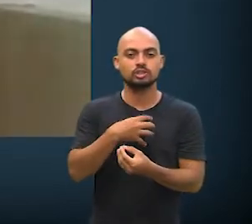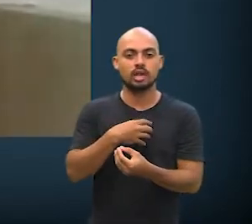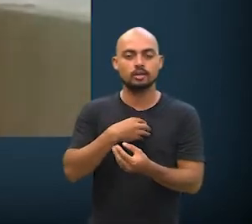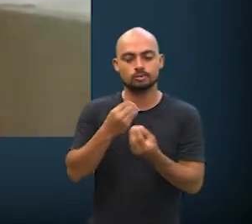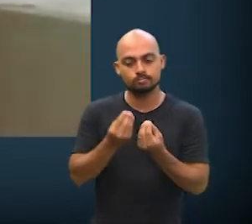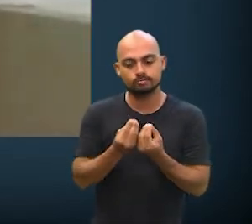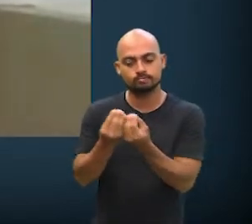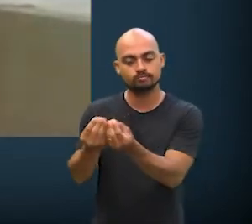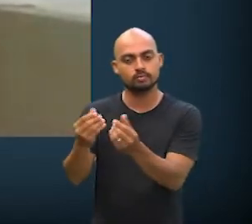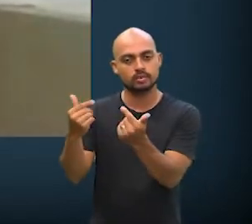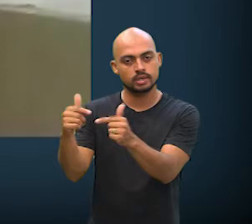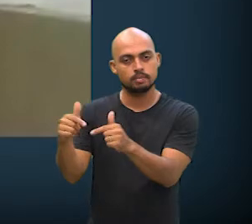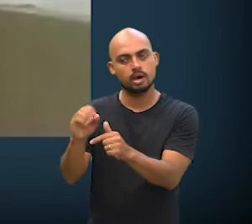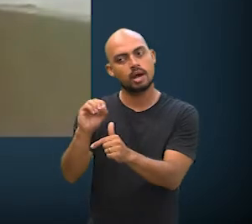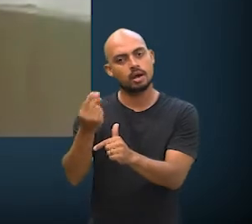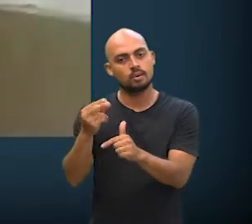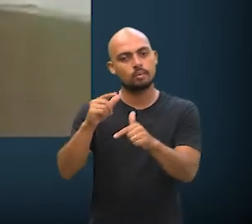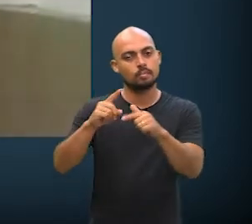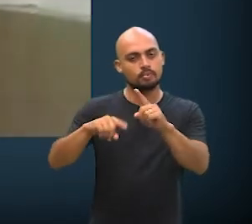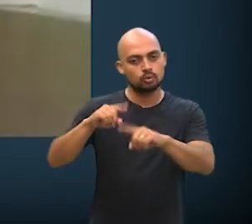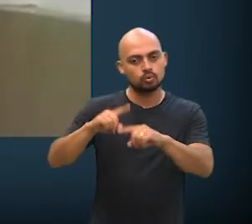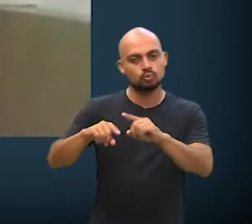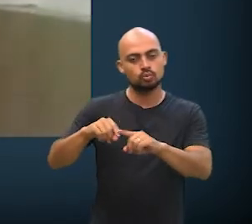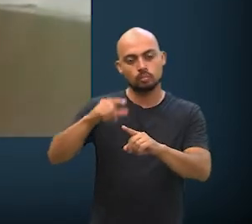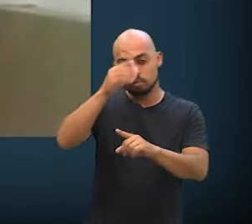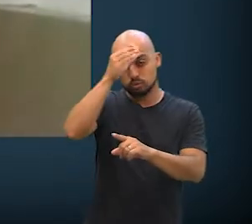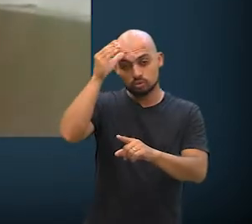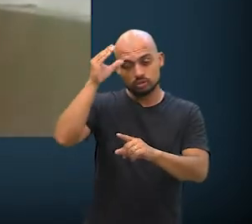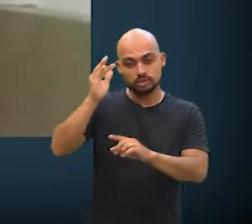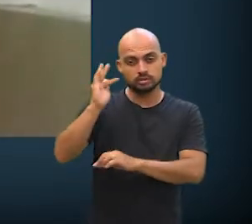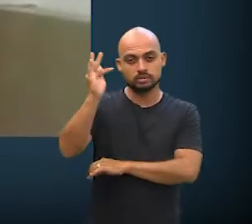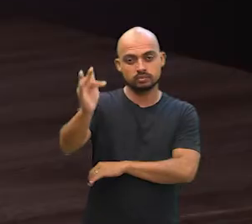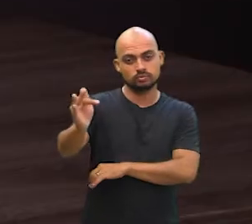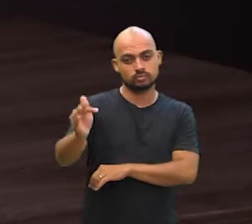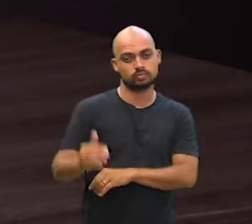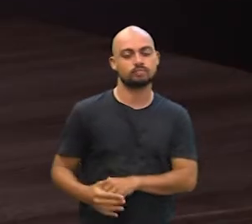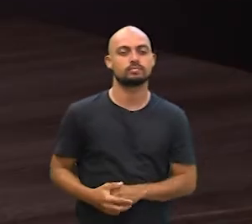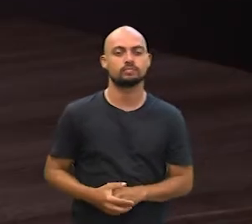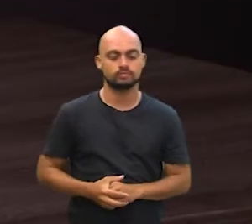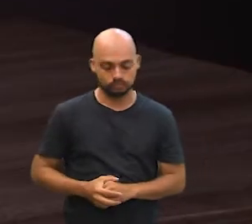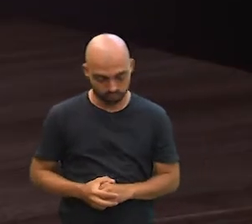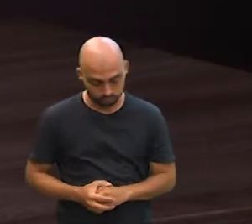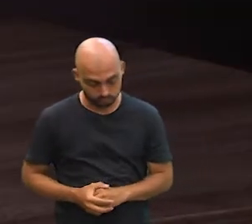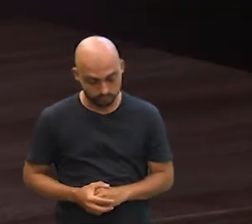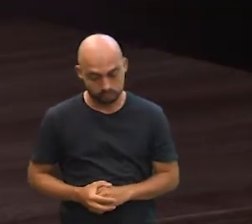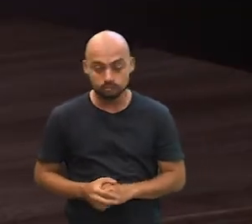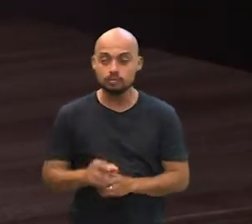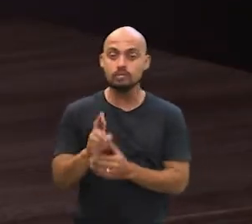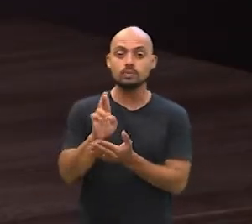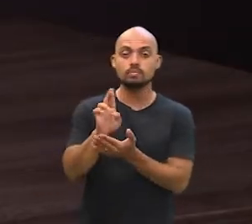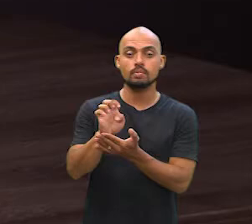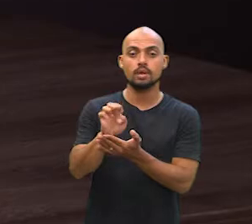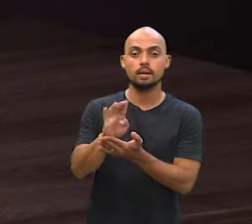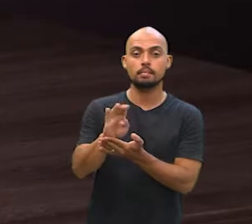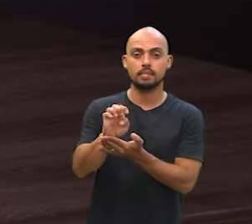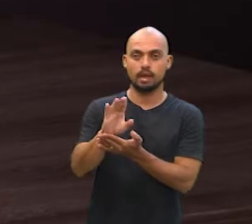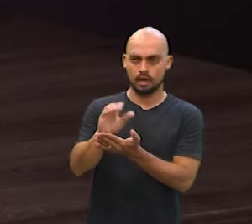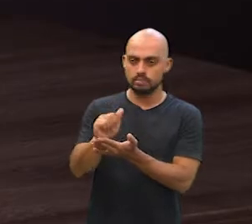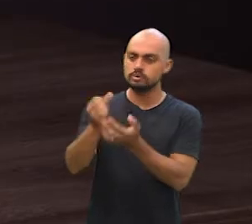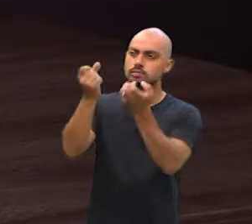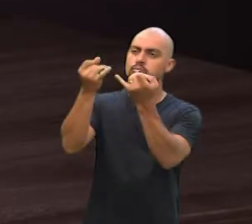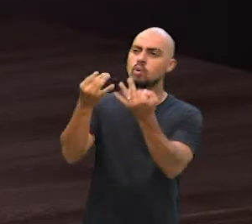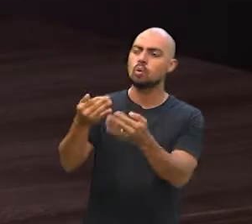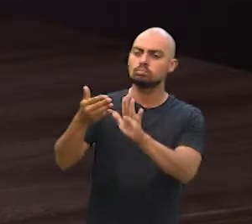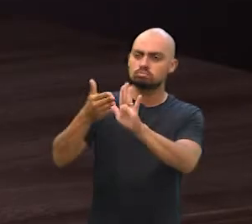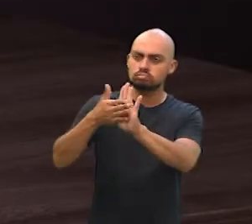ou serviço para os meus possíveis clientes. Agora, Rebeca, muita gente, você falou a primeira coisa do propósito.